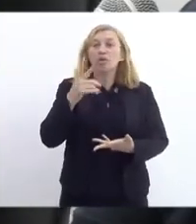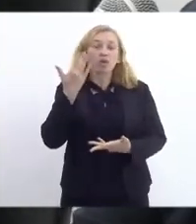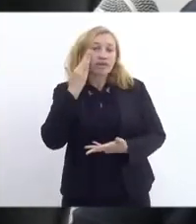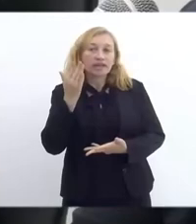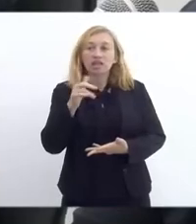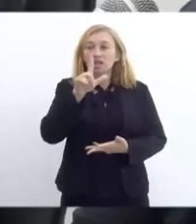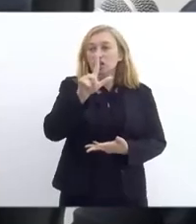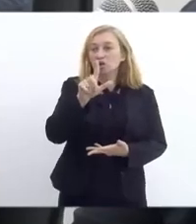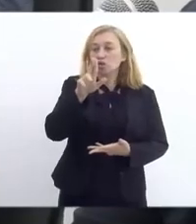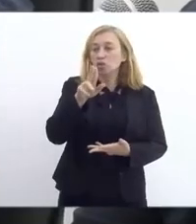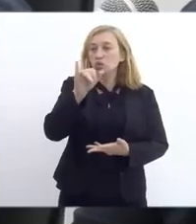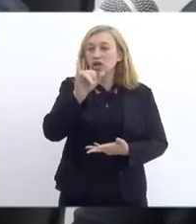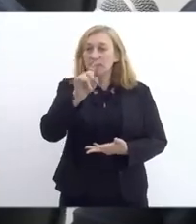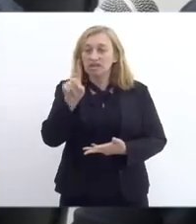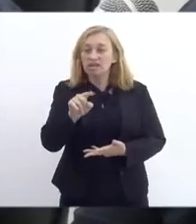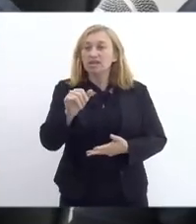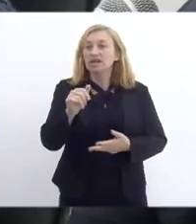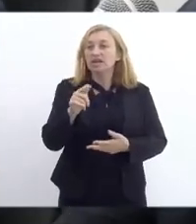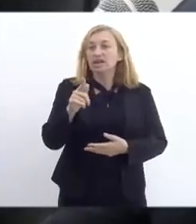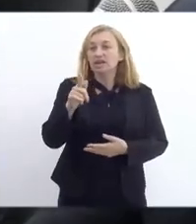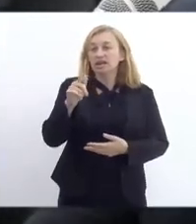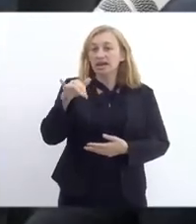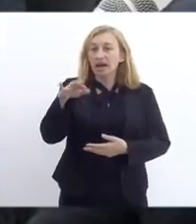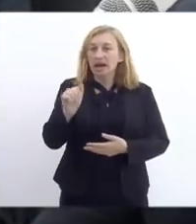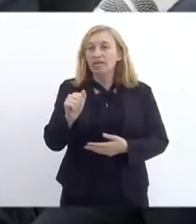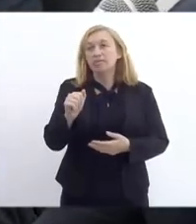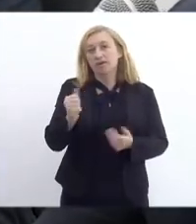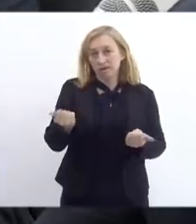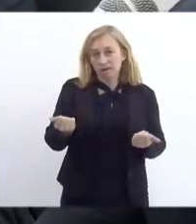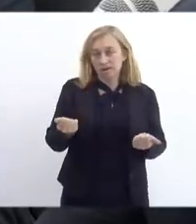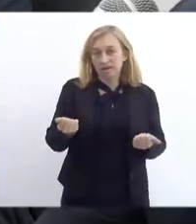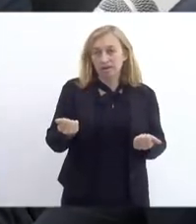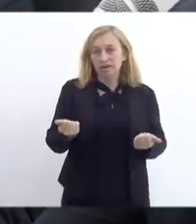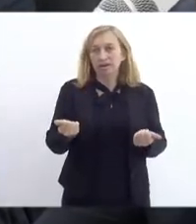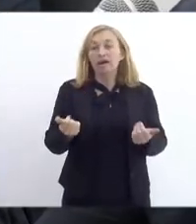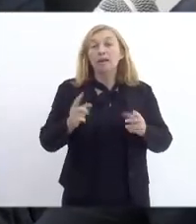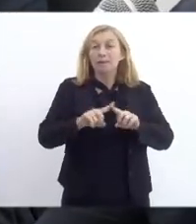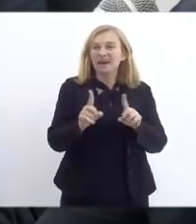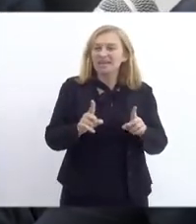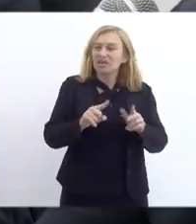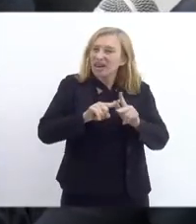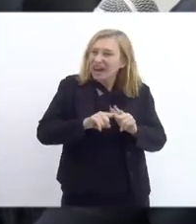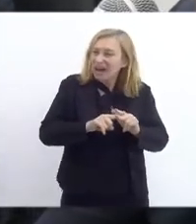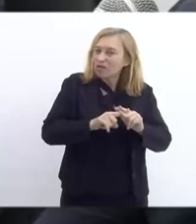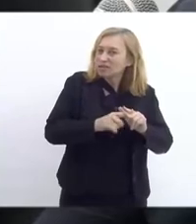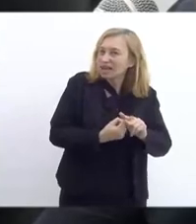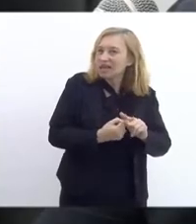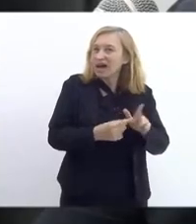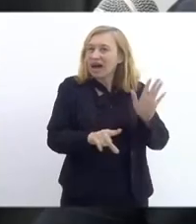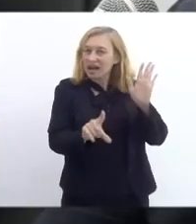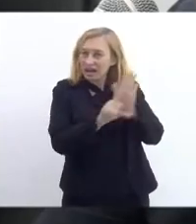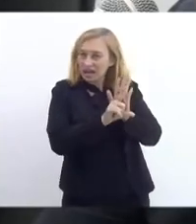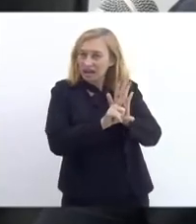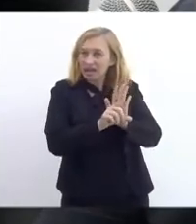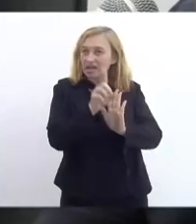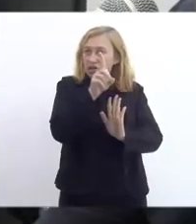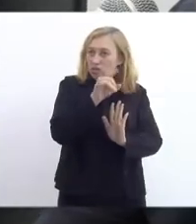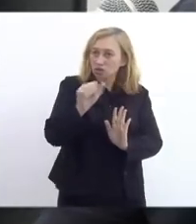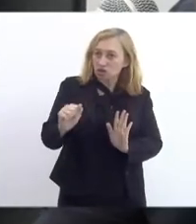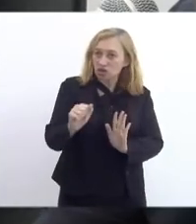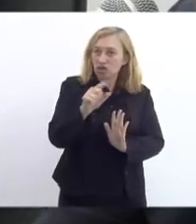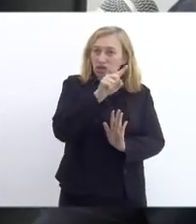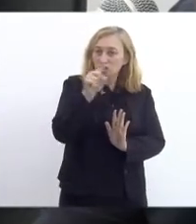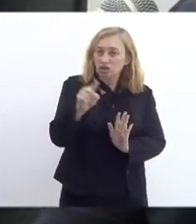Isso é outra discussão. Claro que merece. Mas alterar a lei de Zumbi, para dizer que agora Zumbi não é mais dia de Zumbi, não é mais dia de Zumbi, é dia de